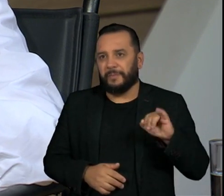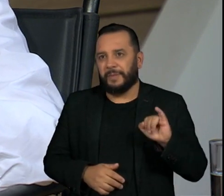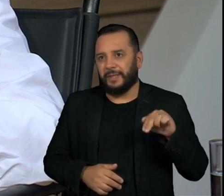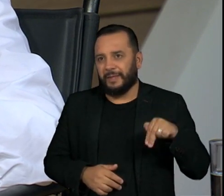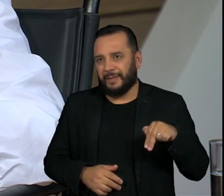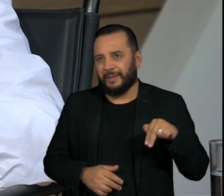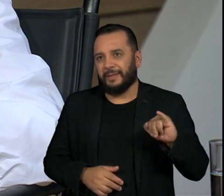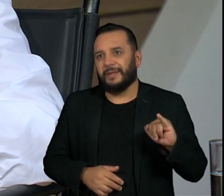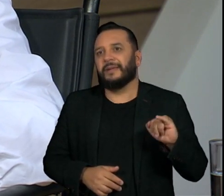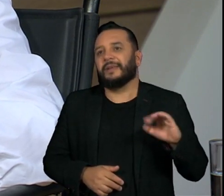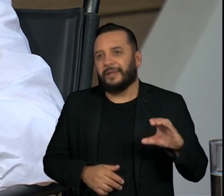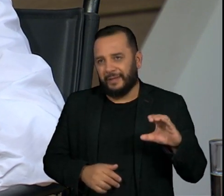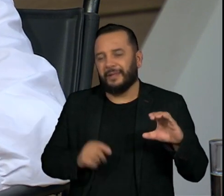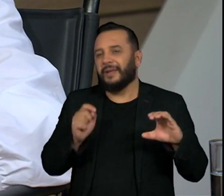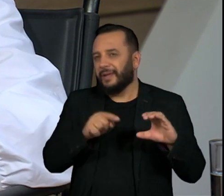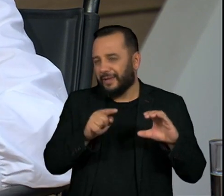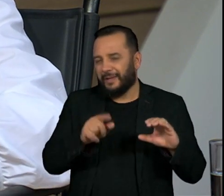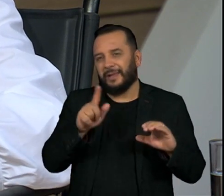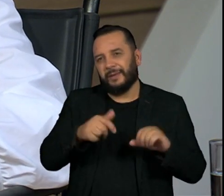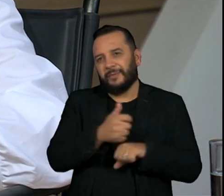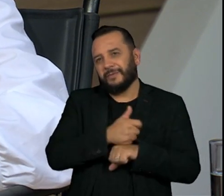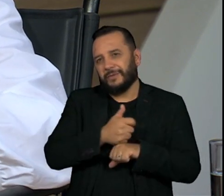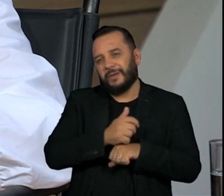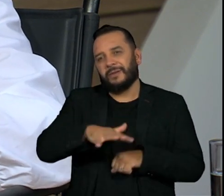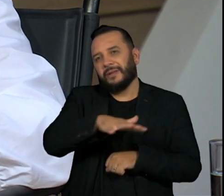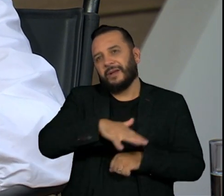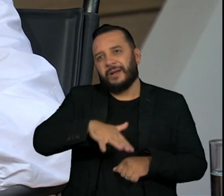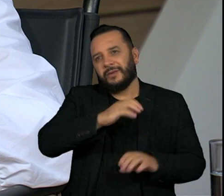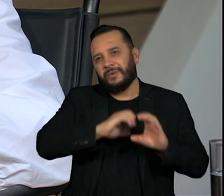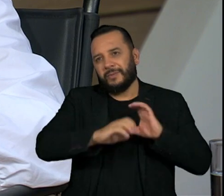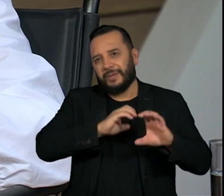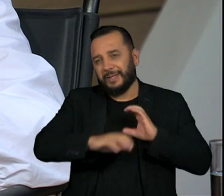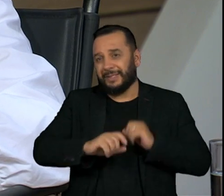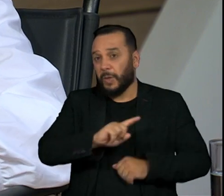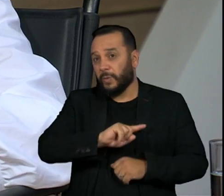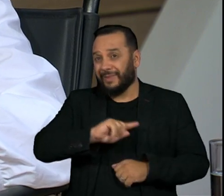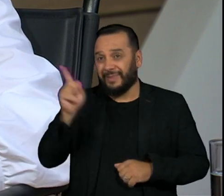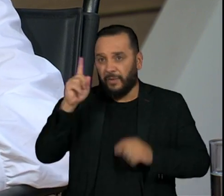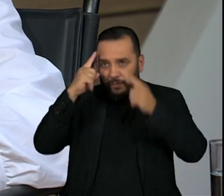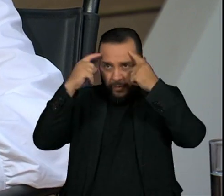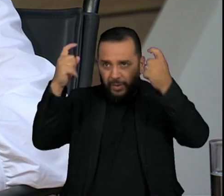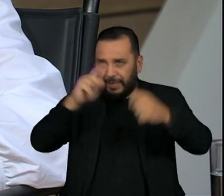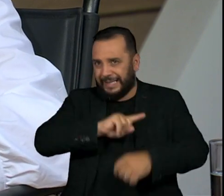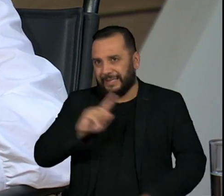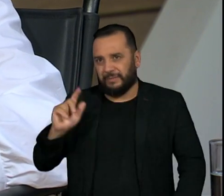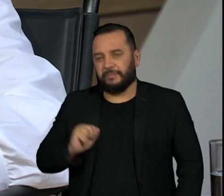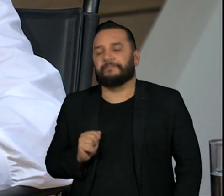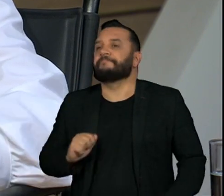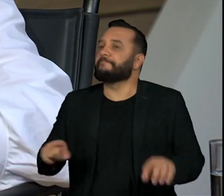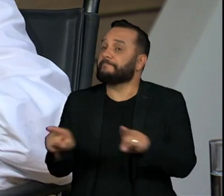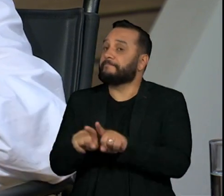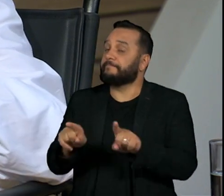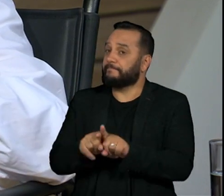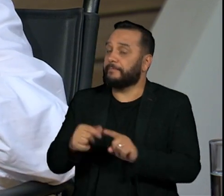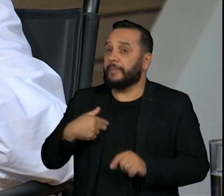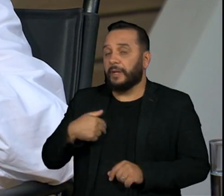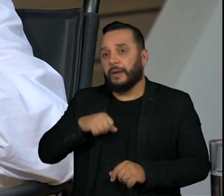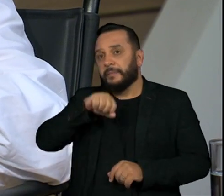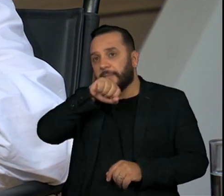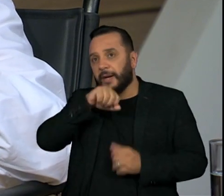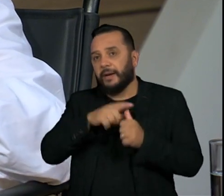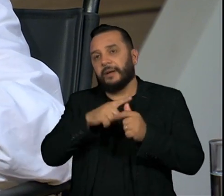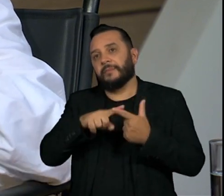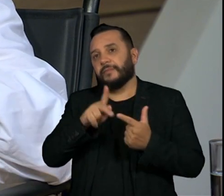um especialista em comunicação não violenta, é que nós, enquanto pais, ou mesmo gestores ou docentes, a gente